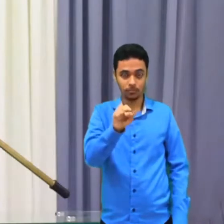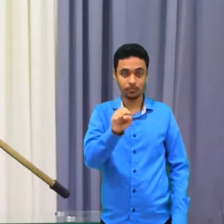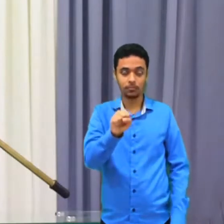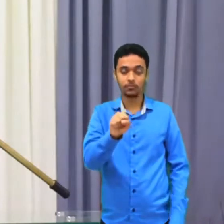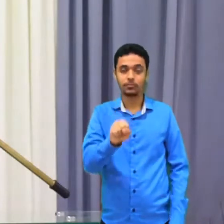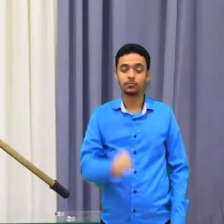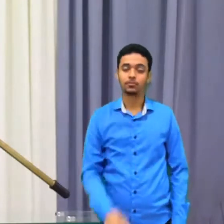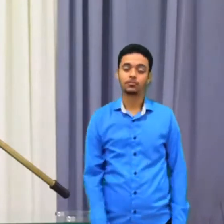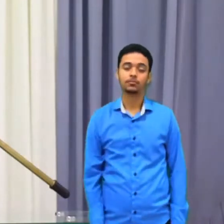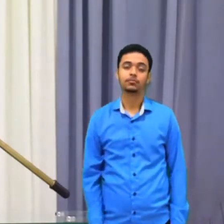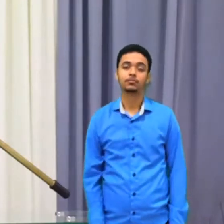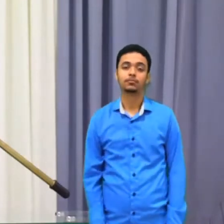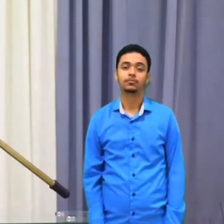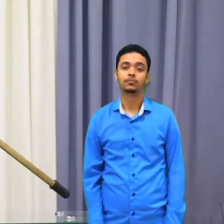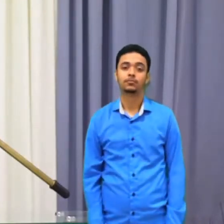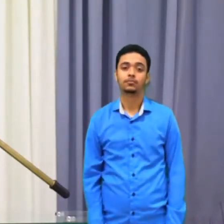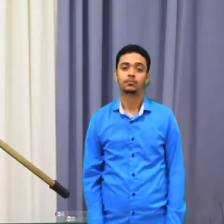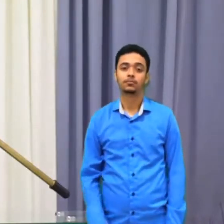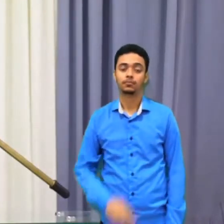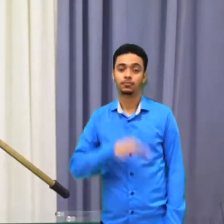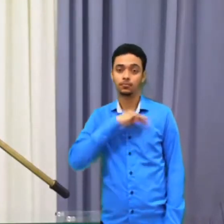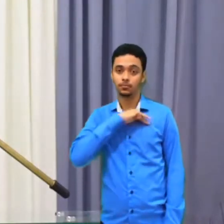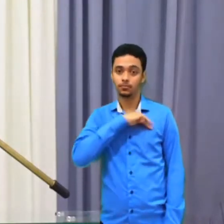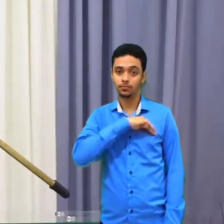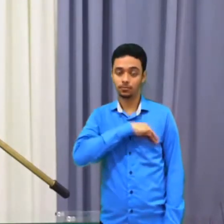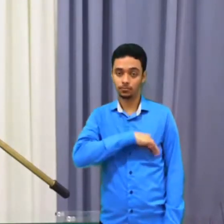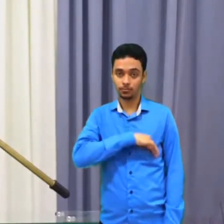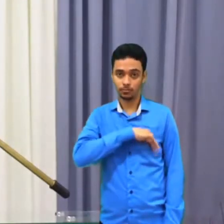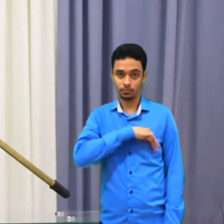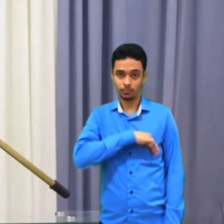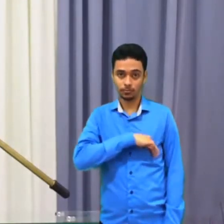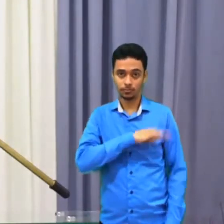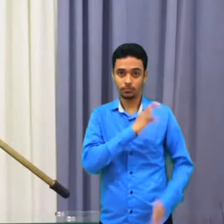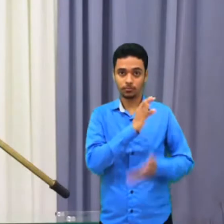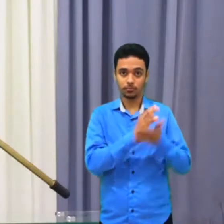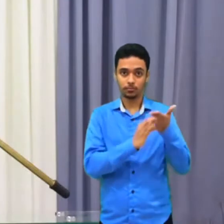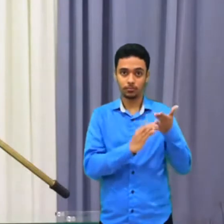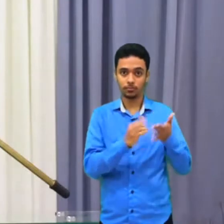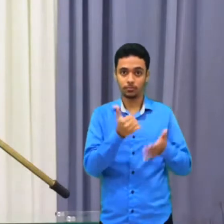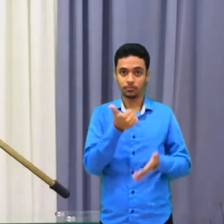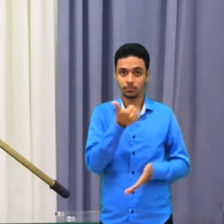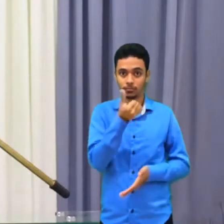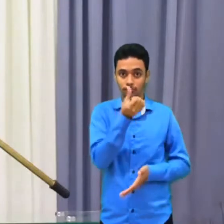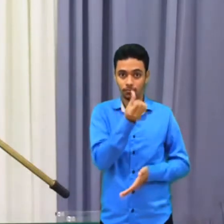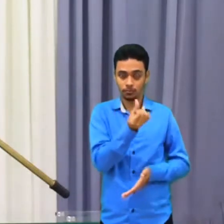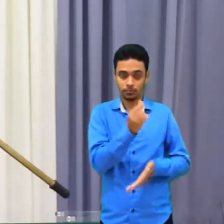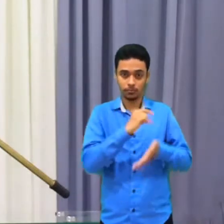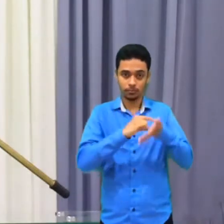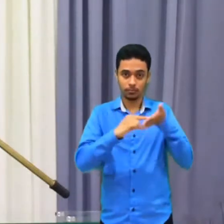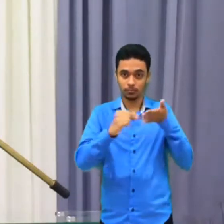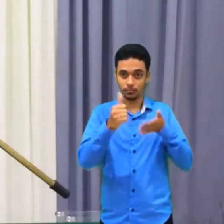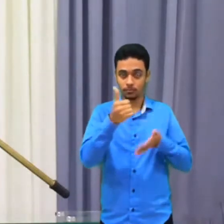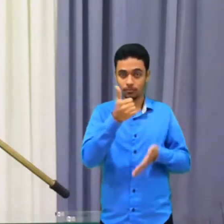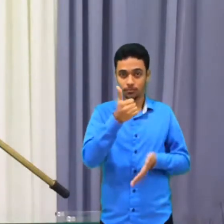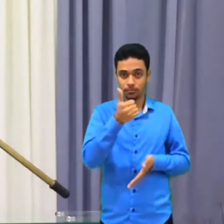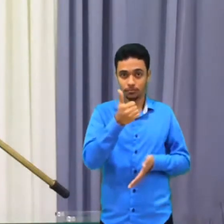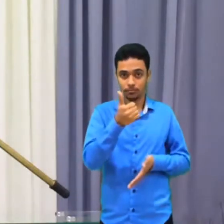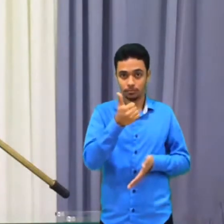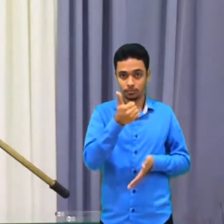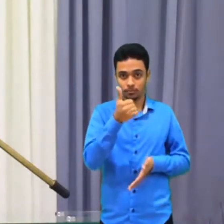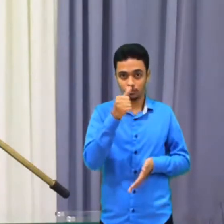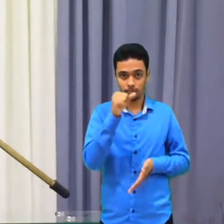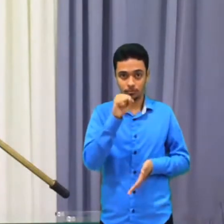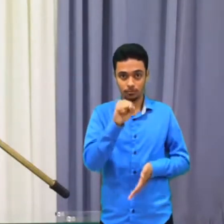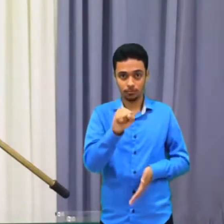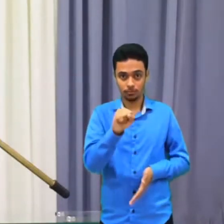Evangelho de Jesus Cristo conforme escreveu Mateus, no capítulo 16, a partir do verso, ou o verso